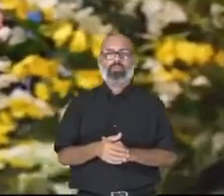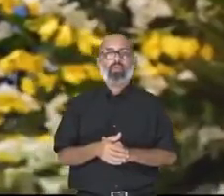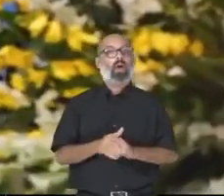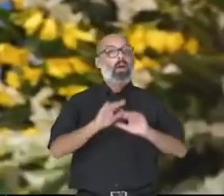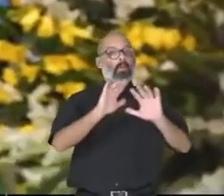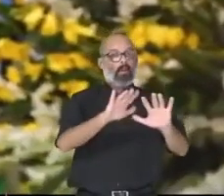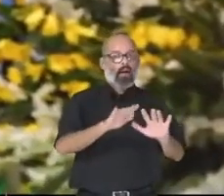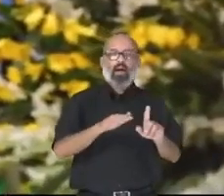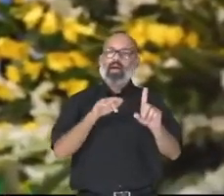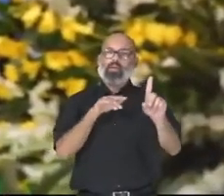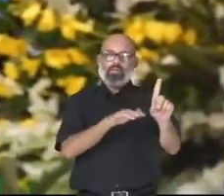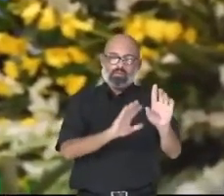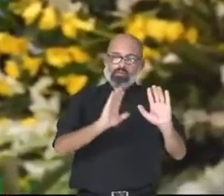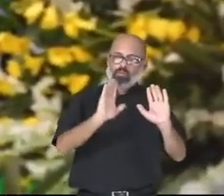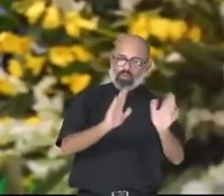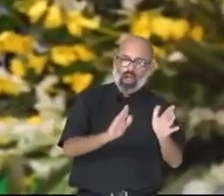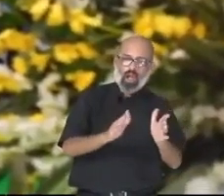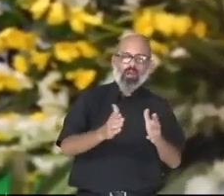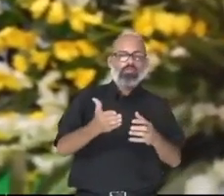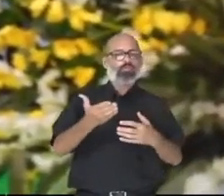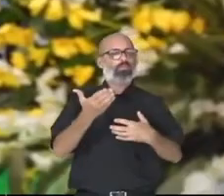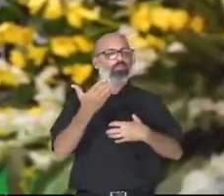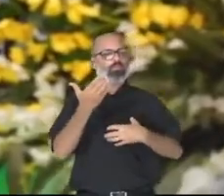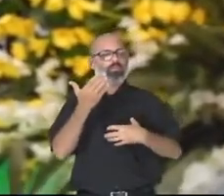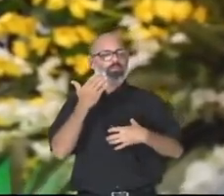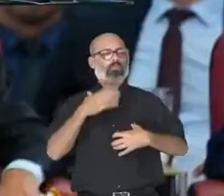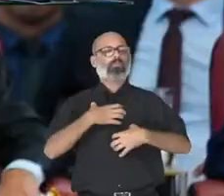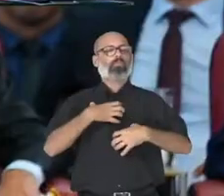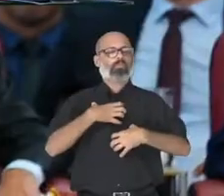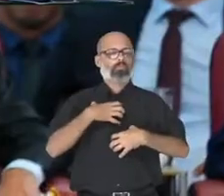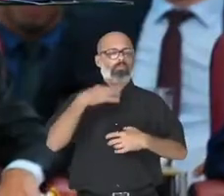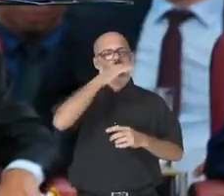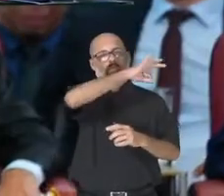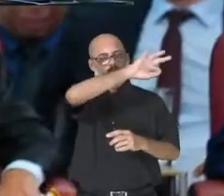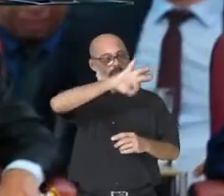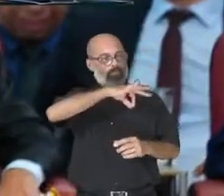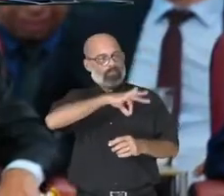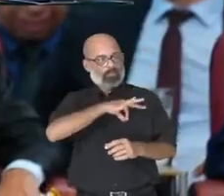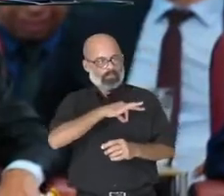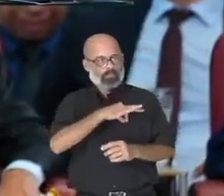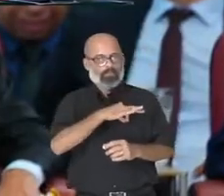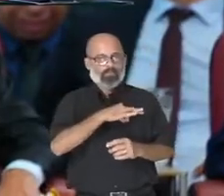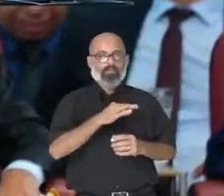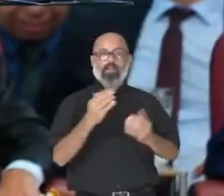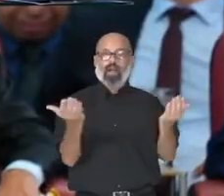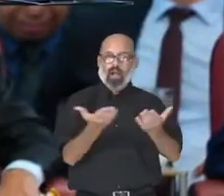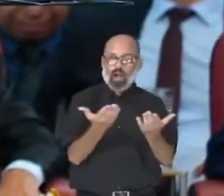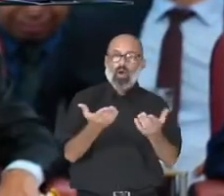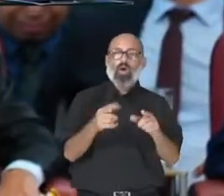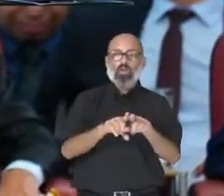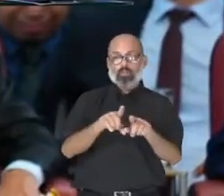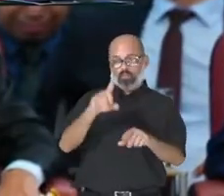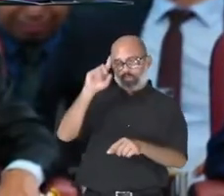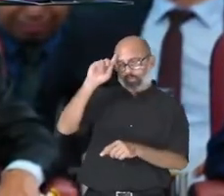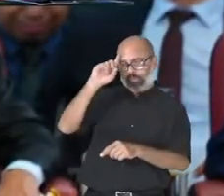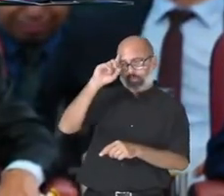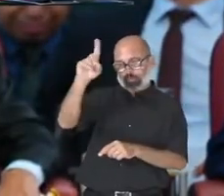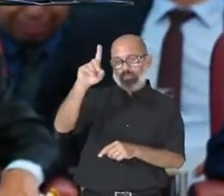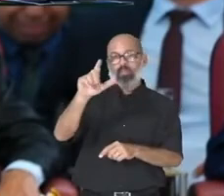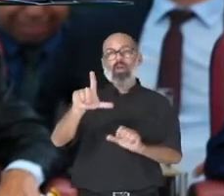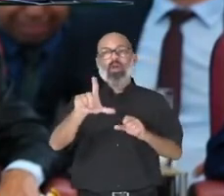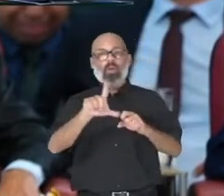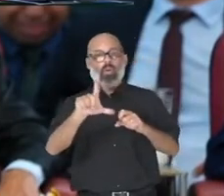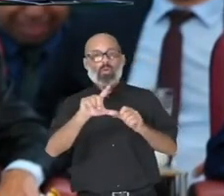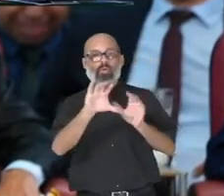Os discípulos que receberam o Espírito Santo pelo sopro da boca de Jesus, agora receberam uma ordem, lá em Lucas,